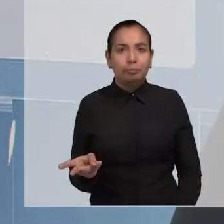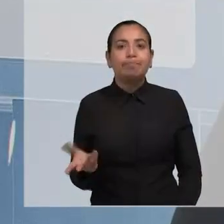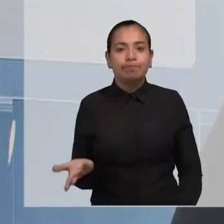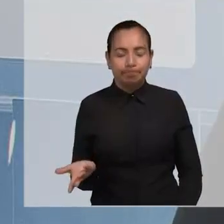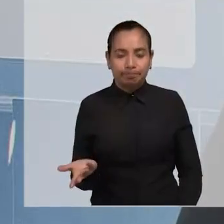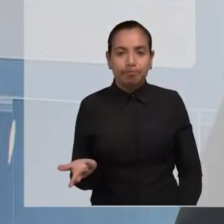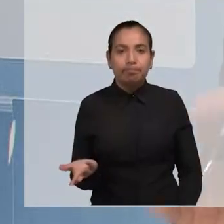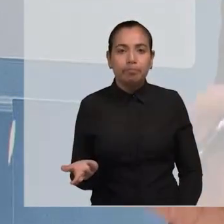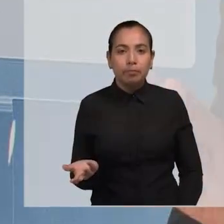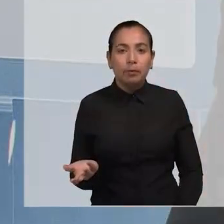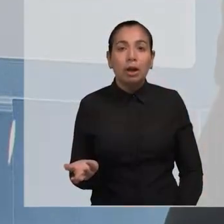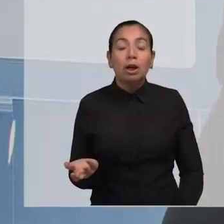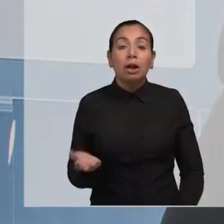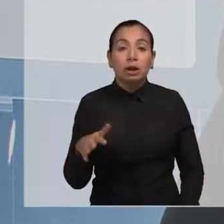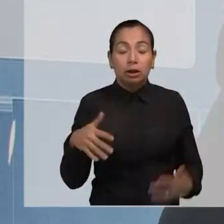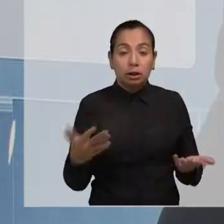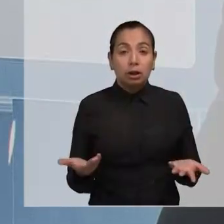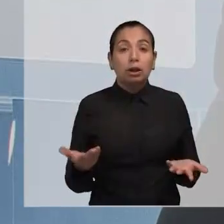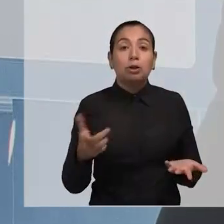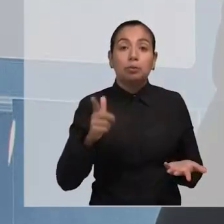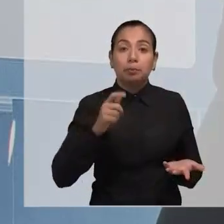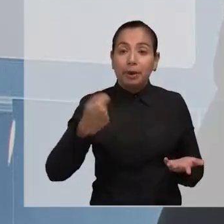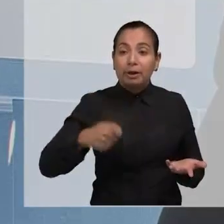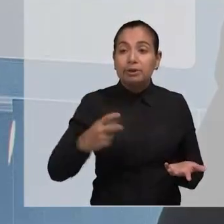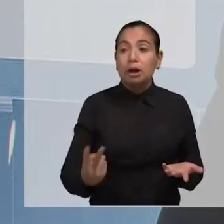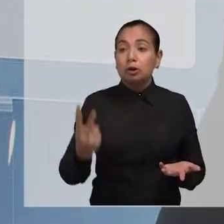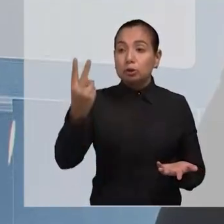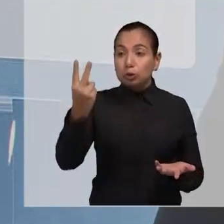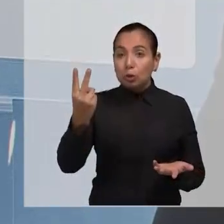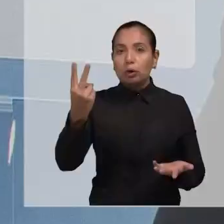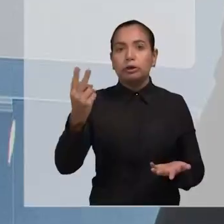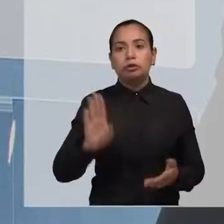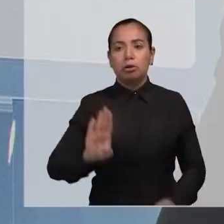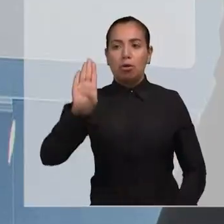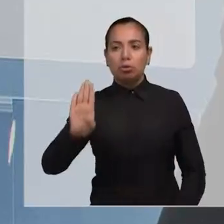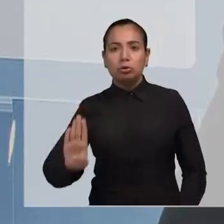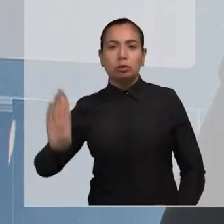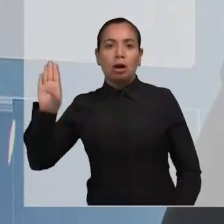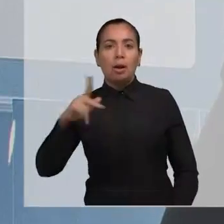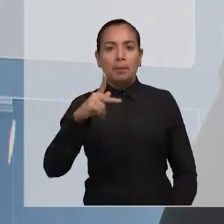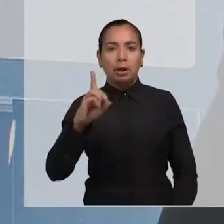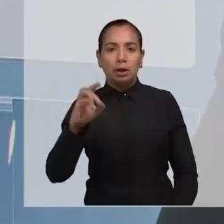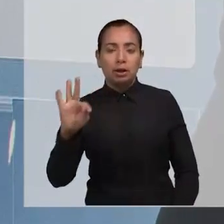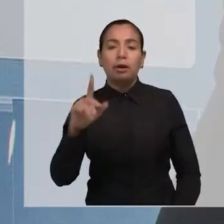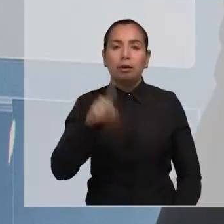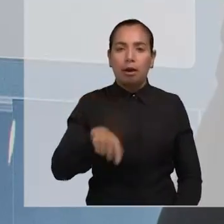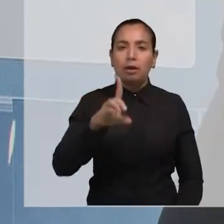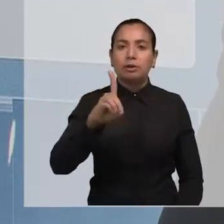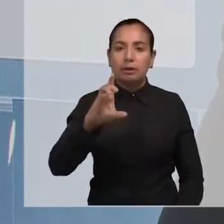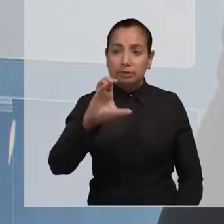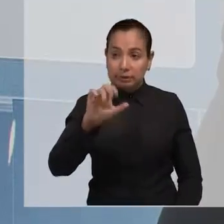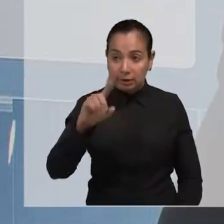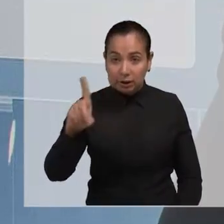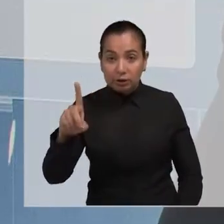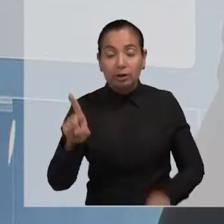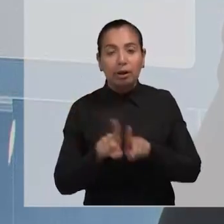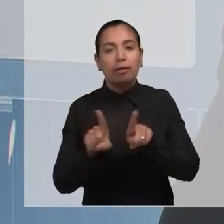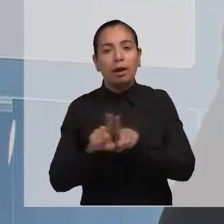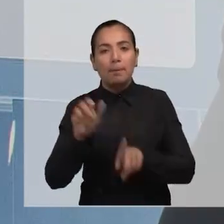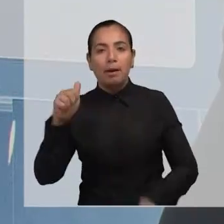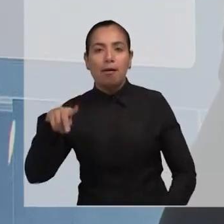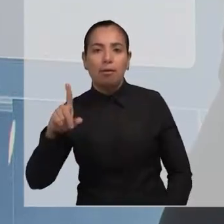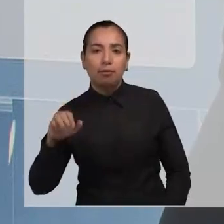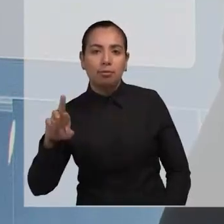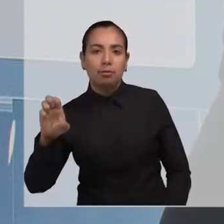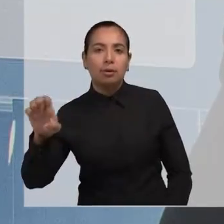do PDT e uma candidatura do uma outra chapa que não vai lançar a candidatura do governo. Ainda tem a ex-prefeita deputada federal Luiziane Lins